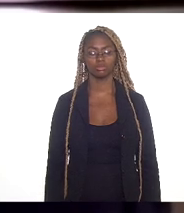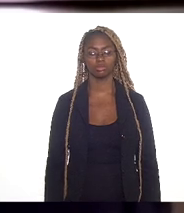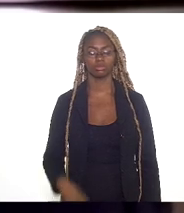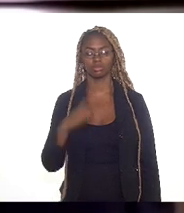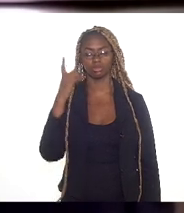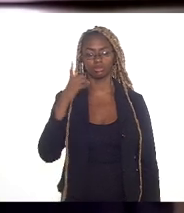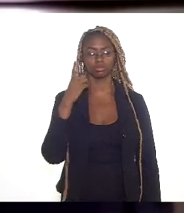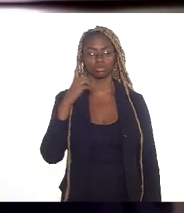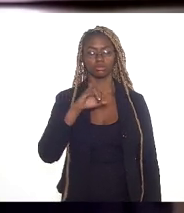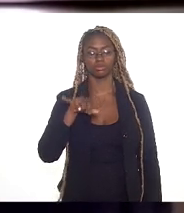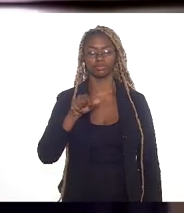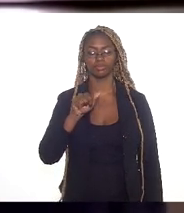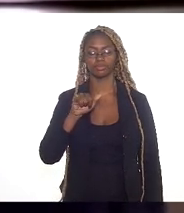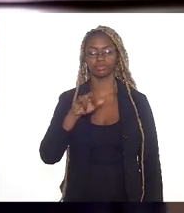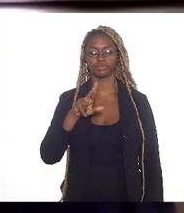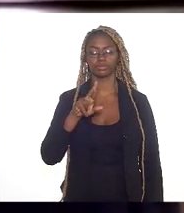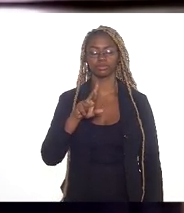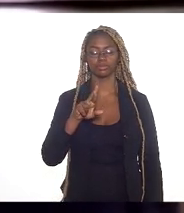Deputado Jair Bittencourt.